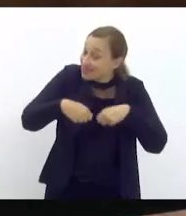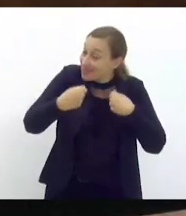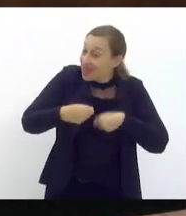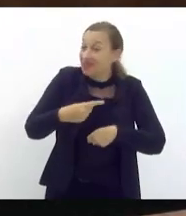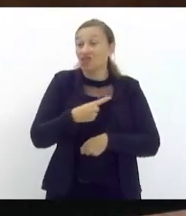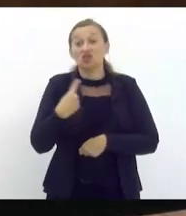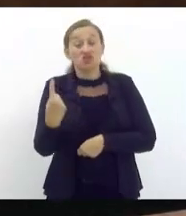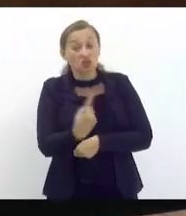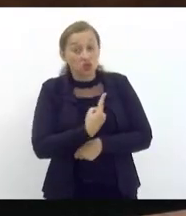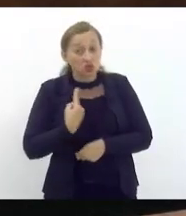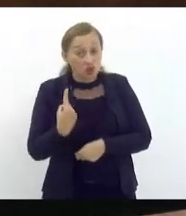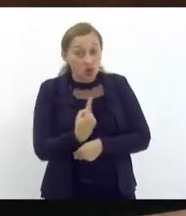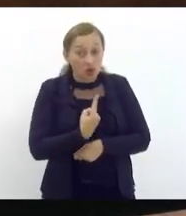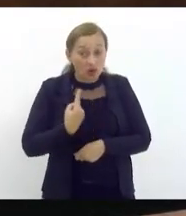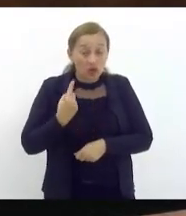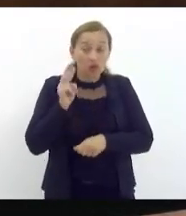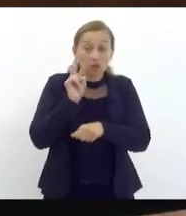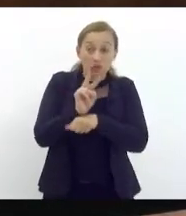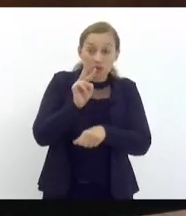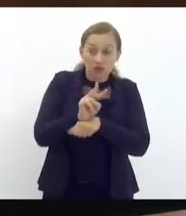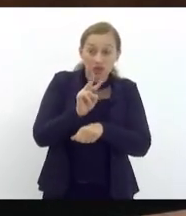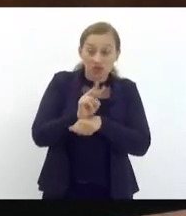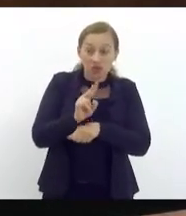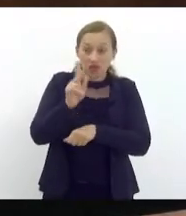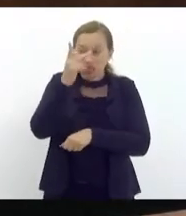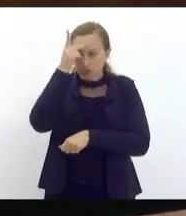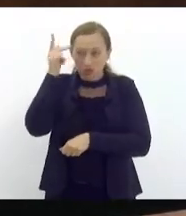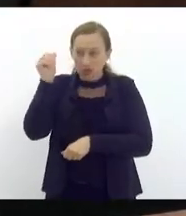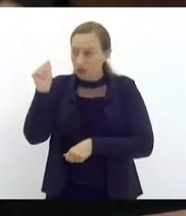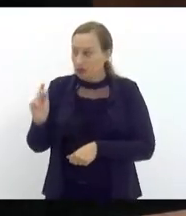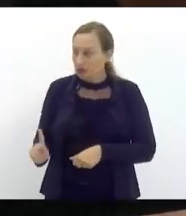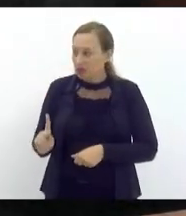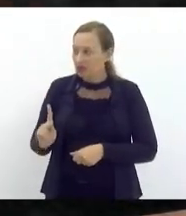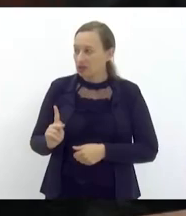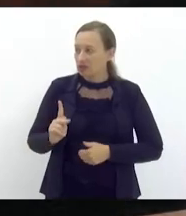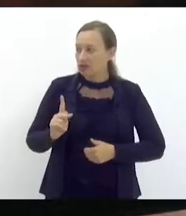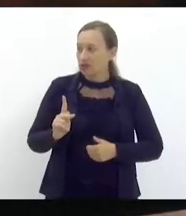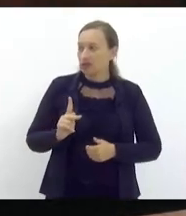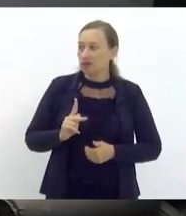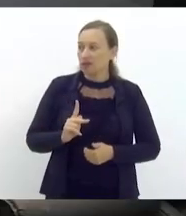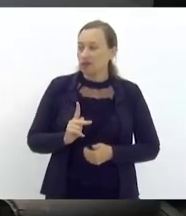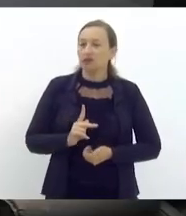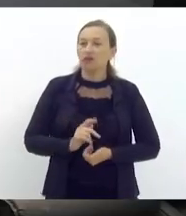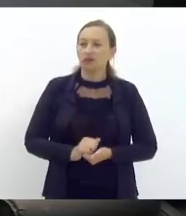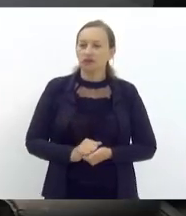nós blindarmos assim os aposentados Muito obrigado presidente